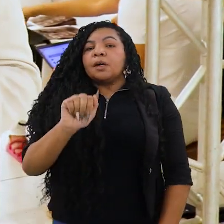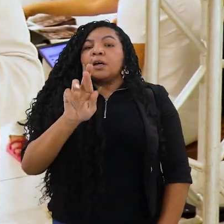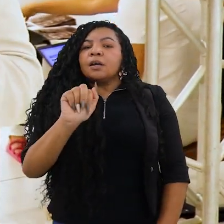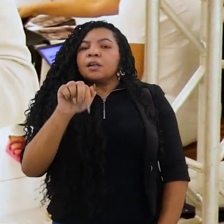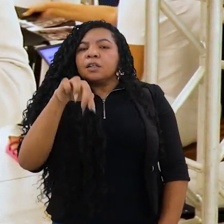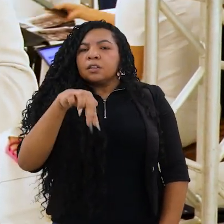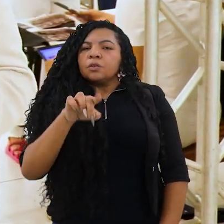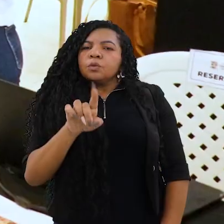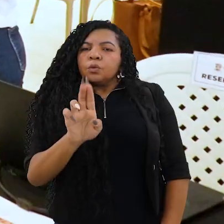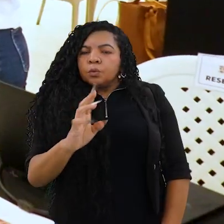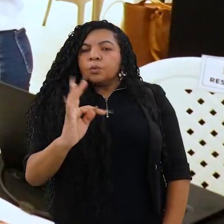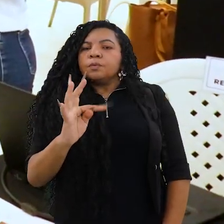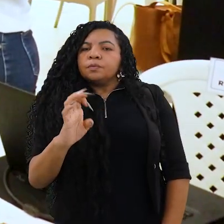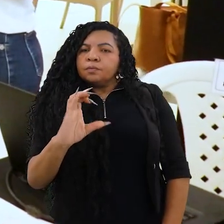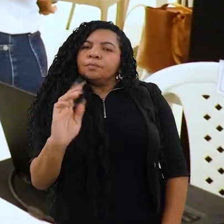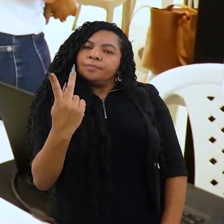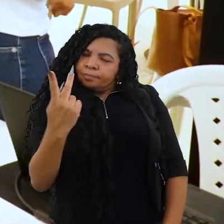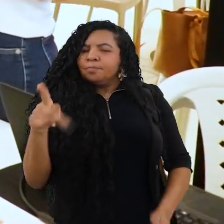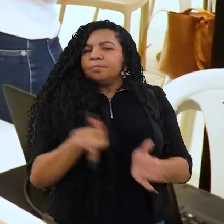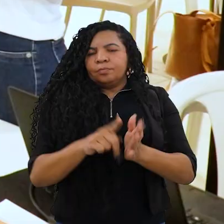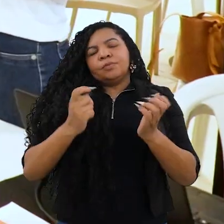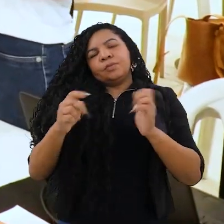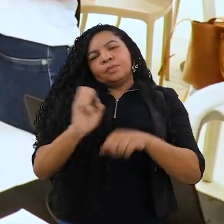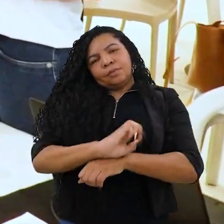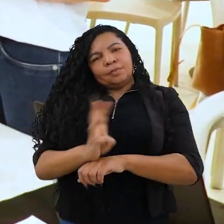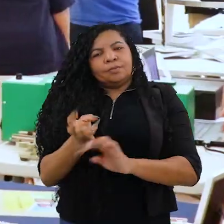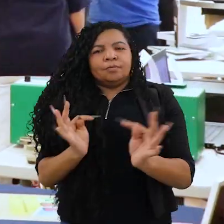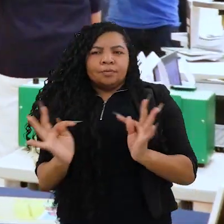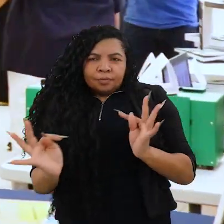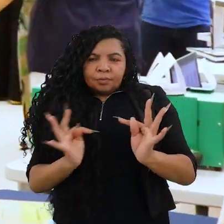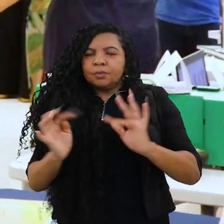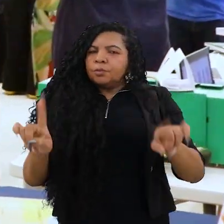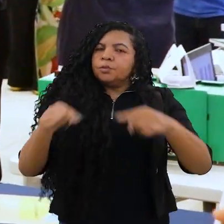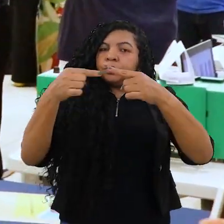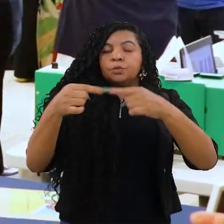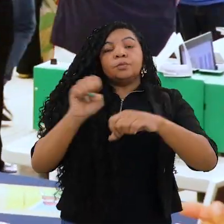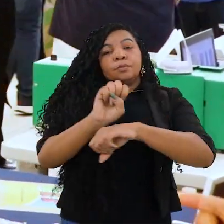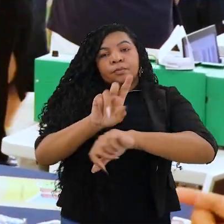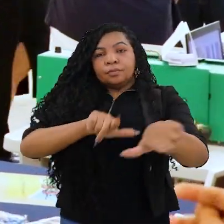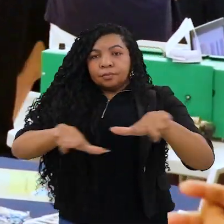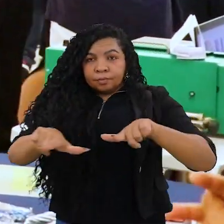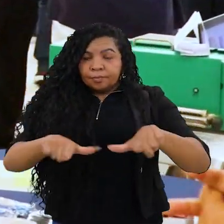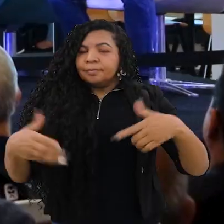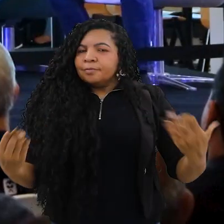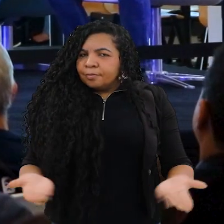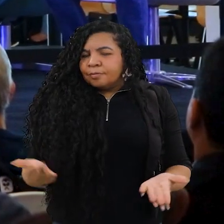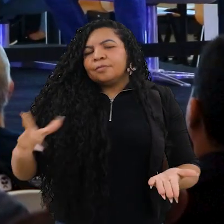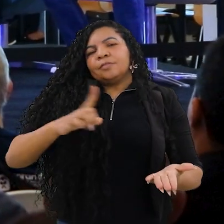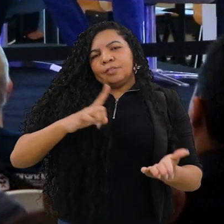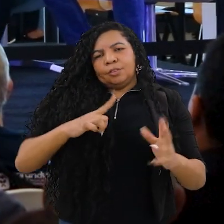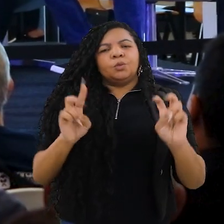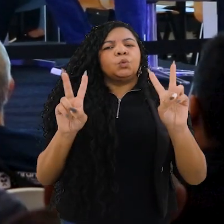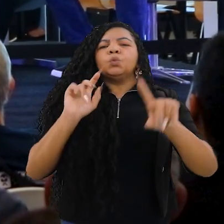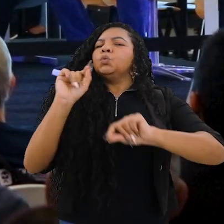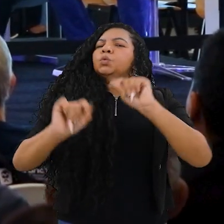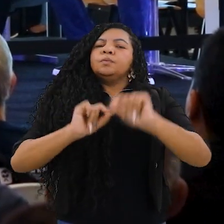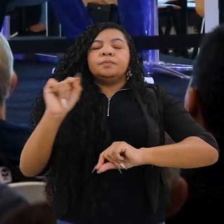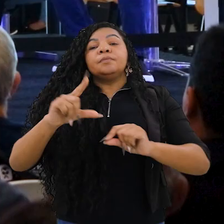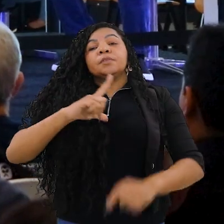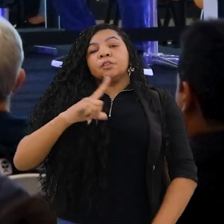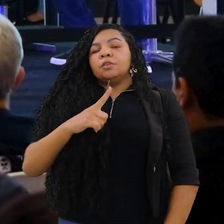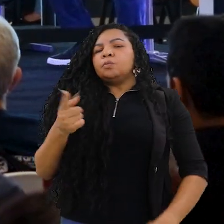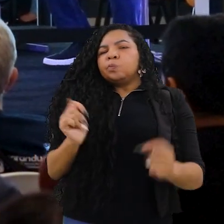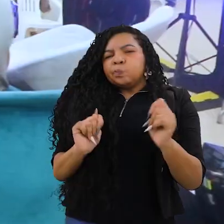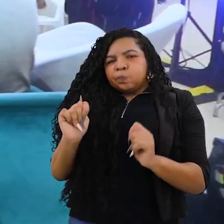estado. Marandutec é a própria vitrine tecnológica da UEMA que se conecta ao mercado e nesse ano tem